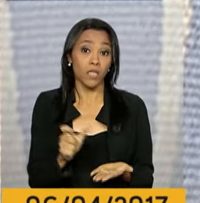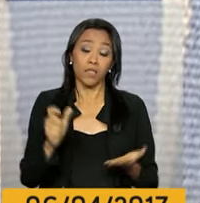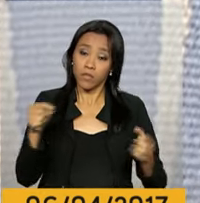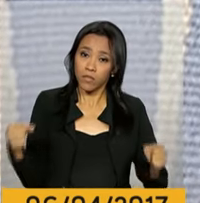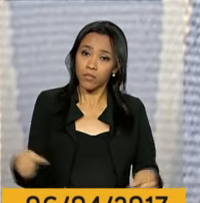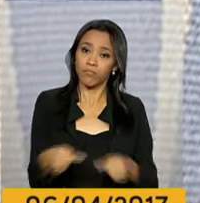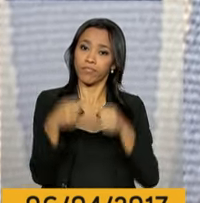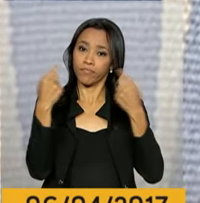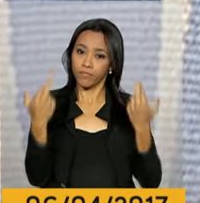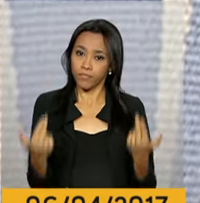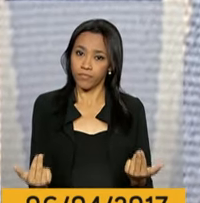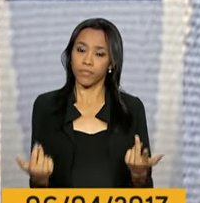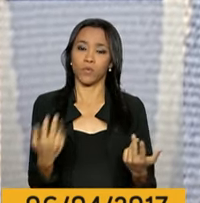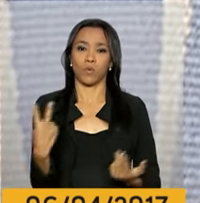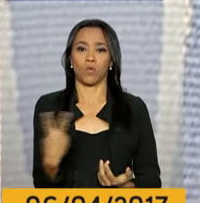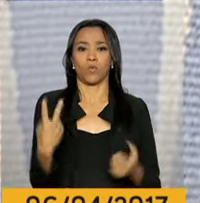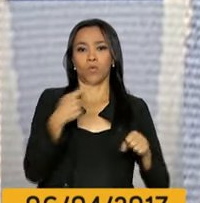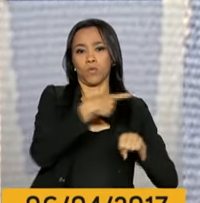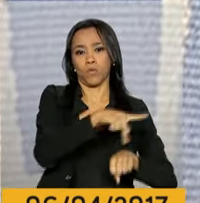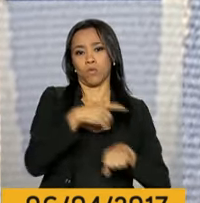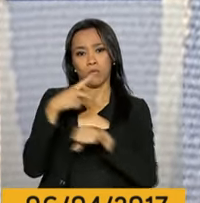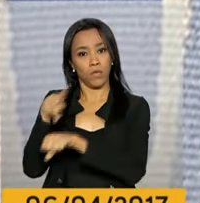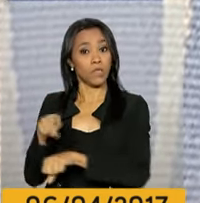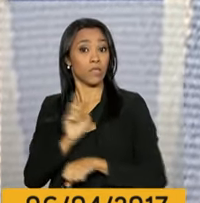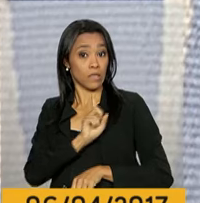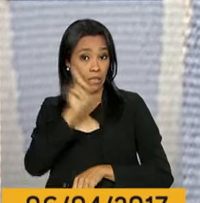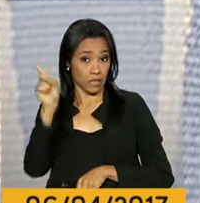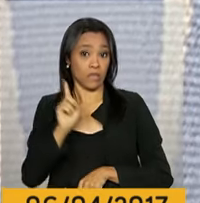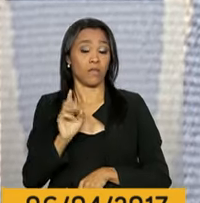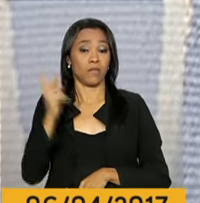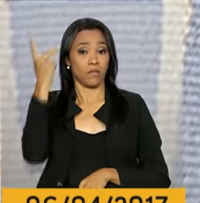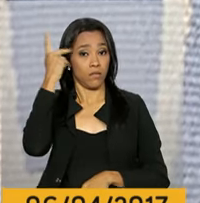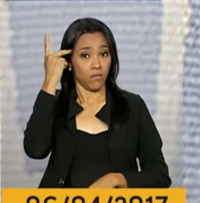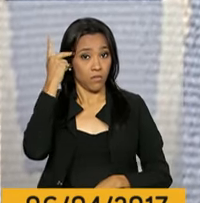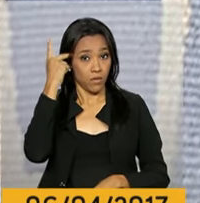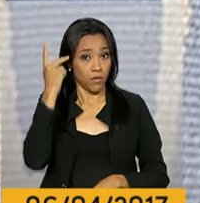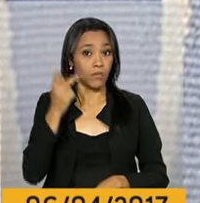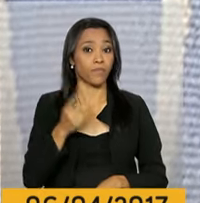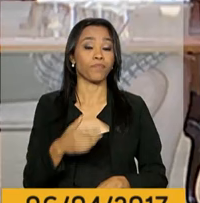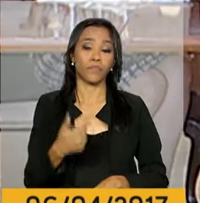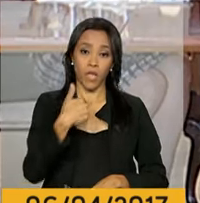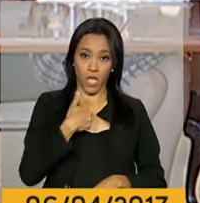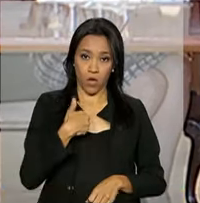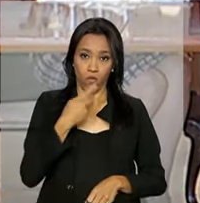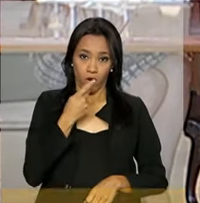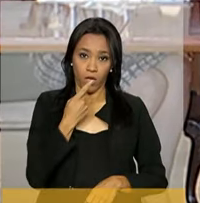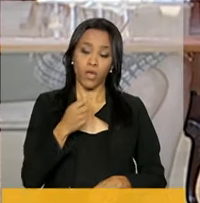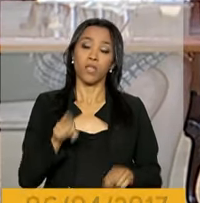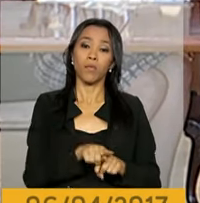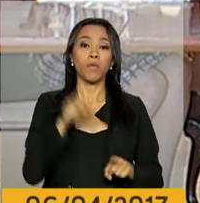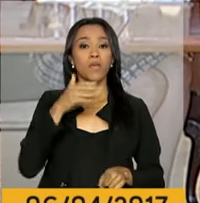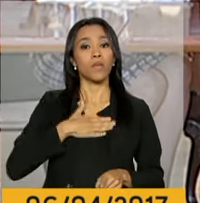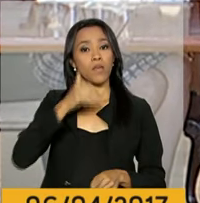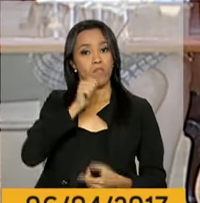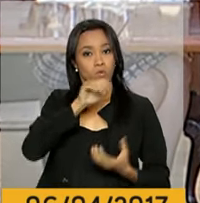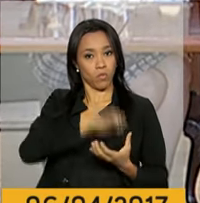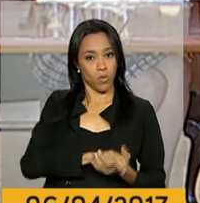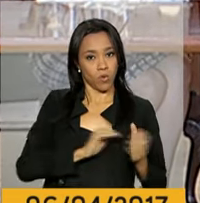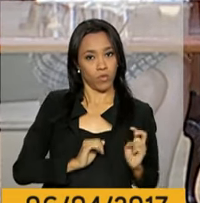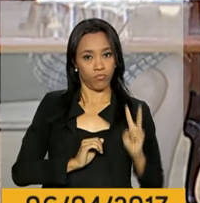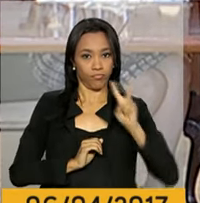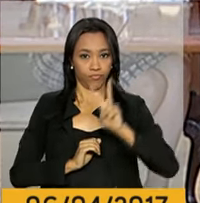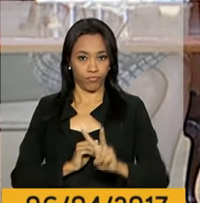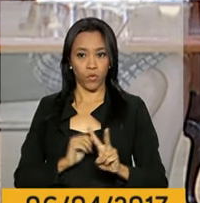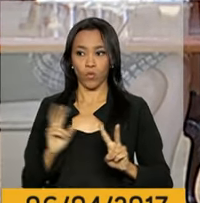comum. Em São Paulo, como disse, Marcelo e eu participamos com suas